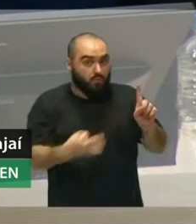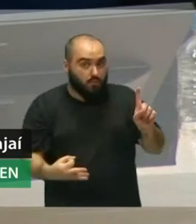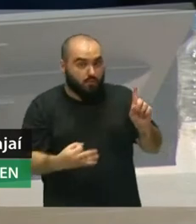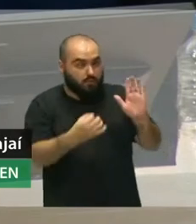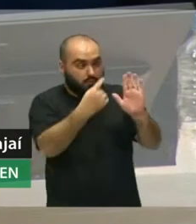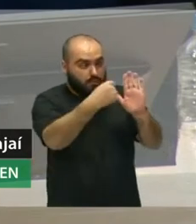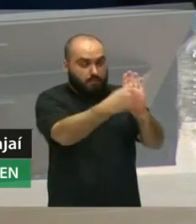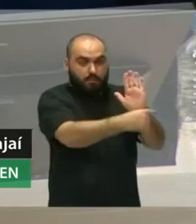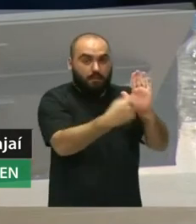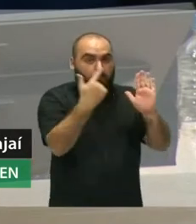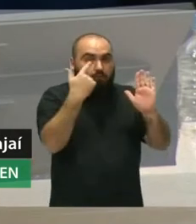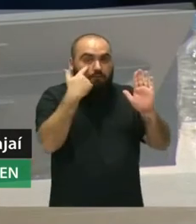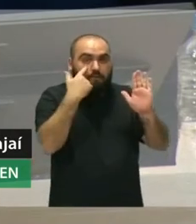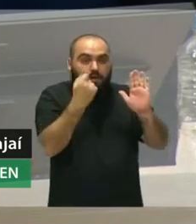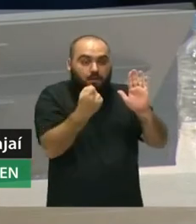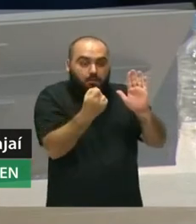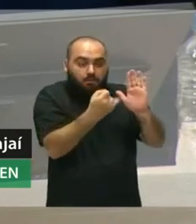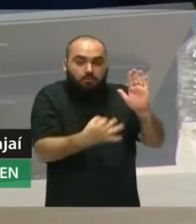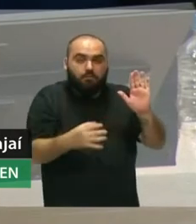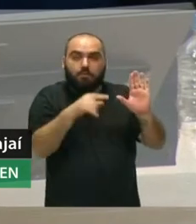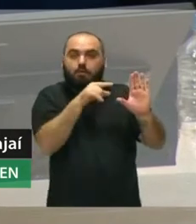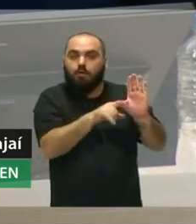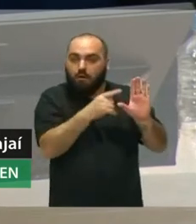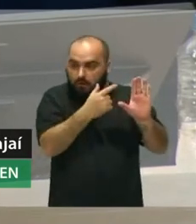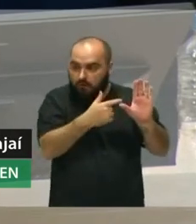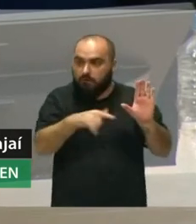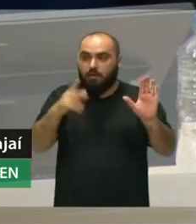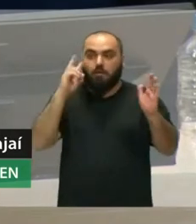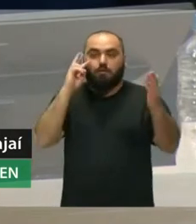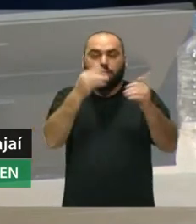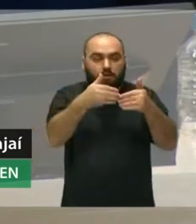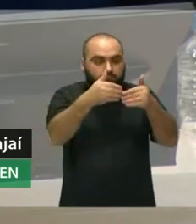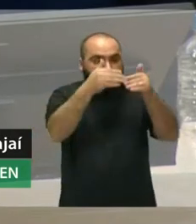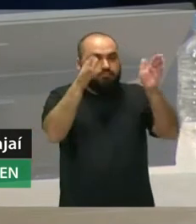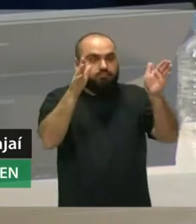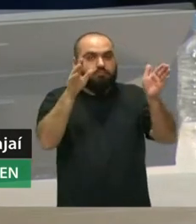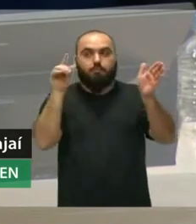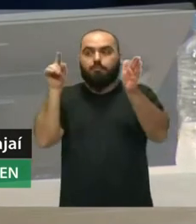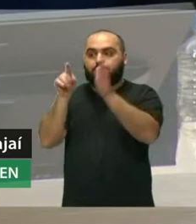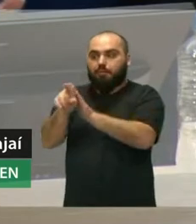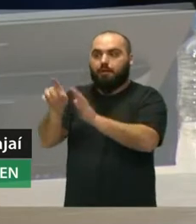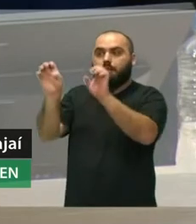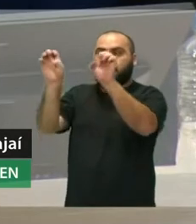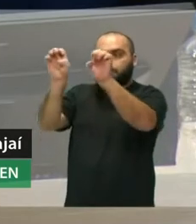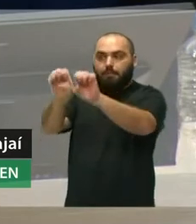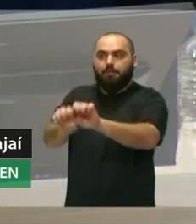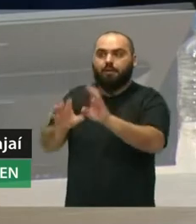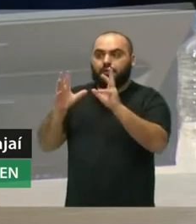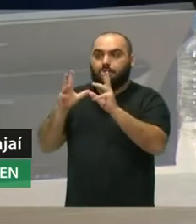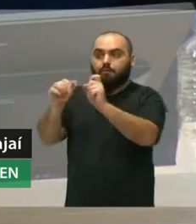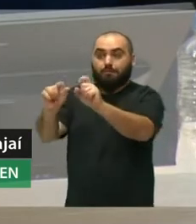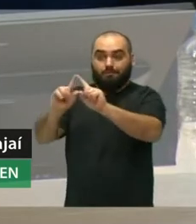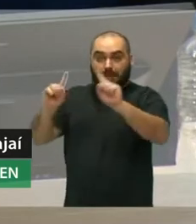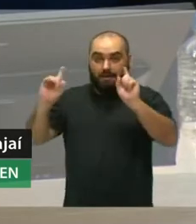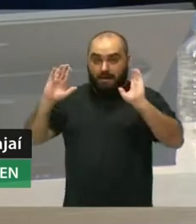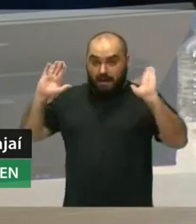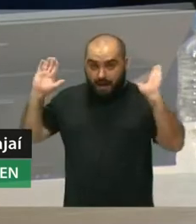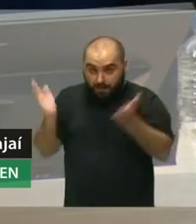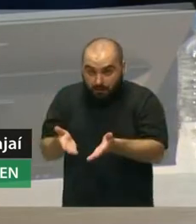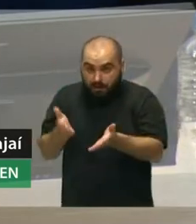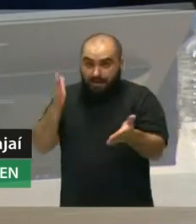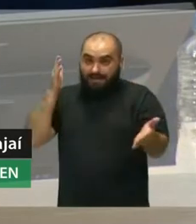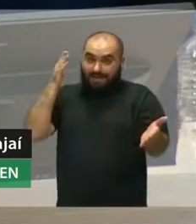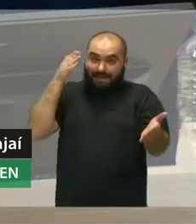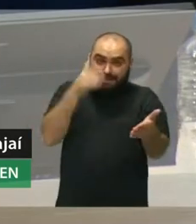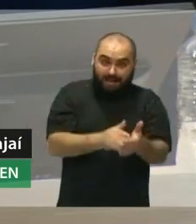algo maravilhoso, a gente vai questionar realmente a estrutura daquilo que é preciso. Mas da agora, do início até